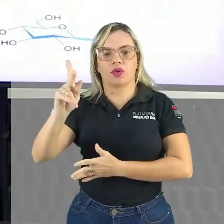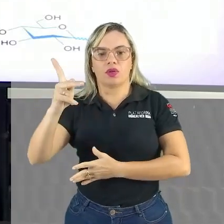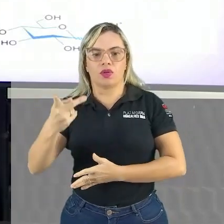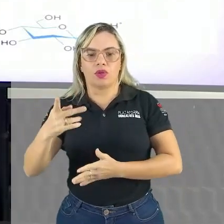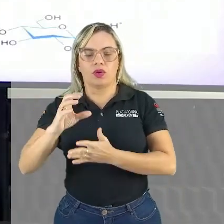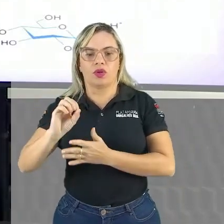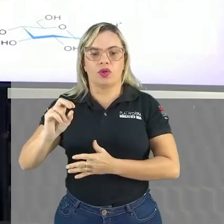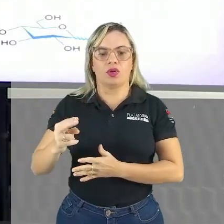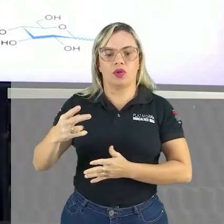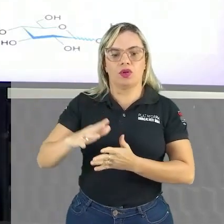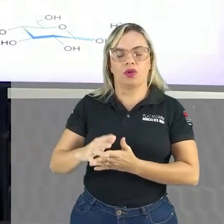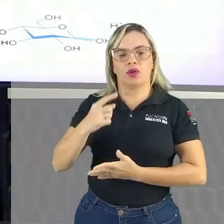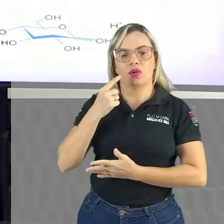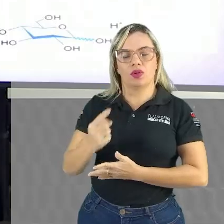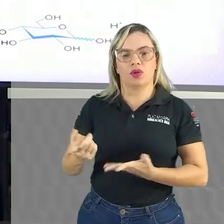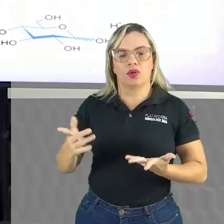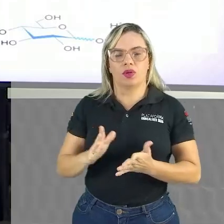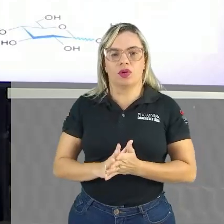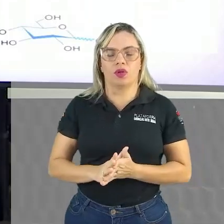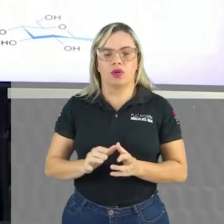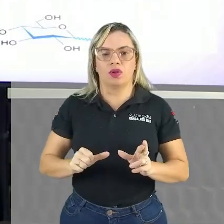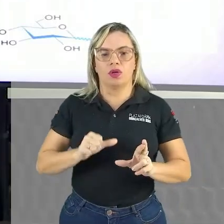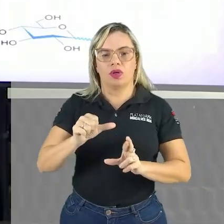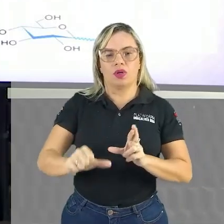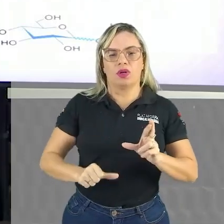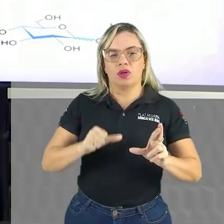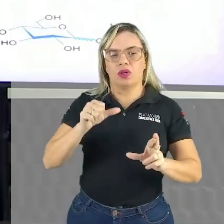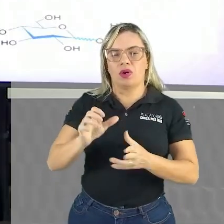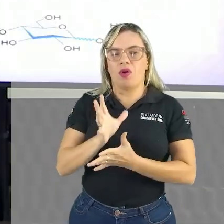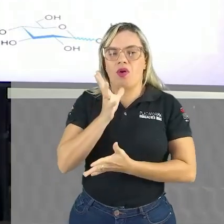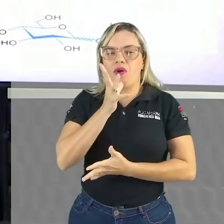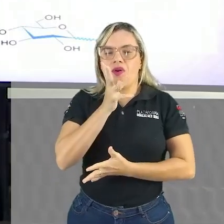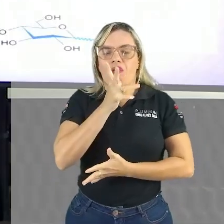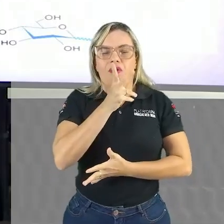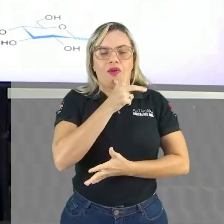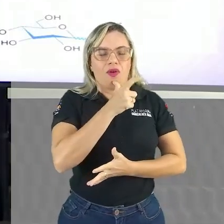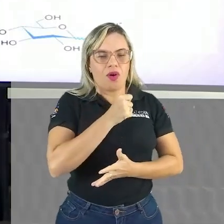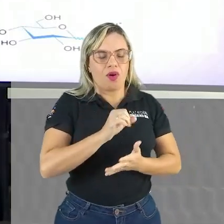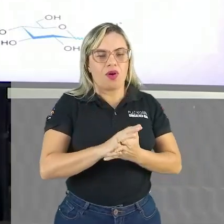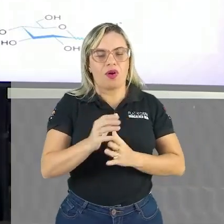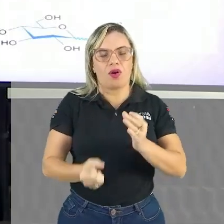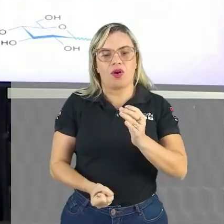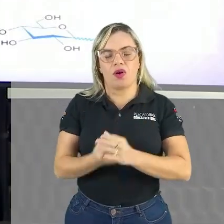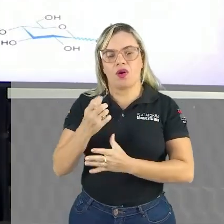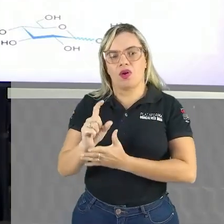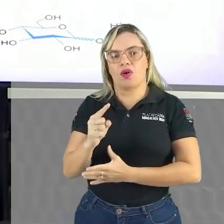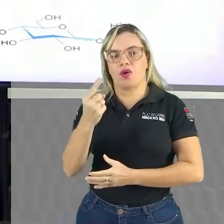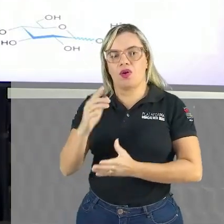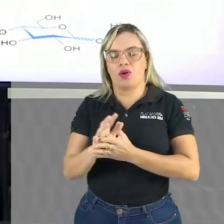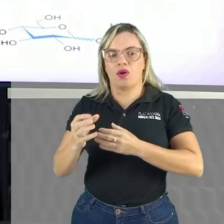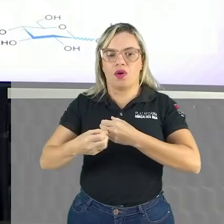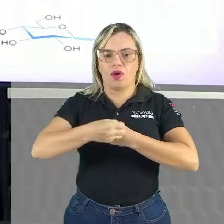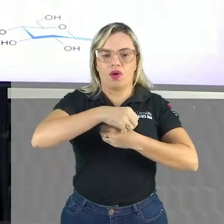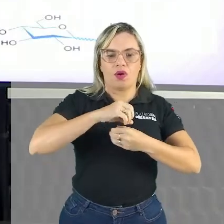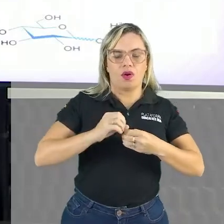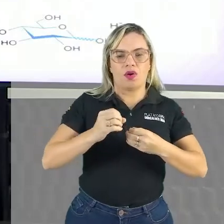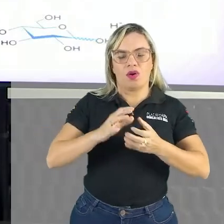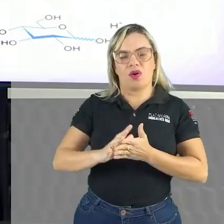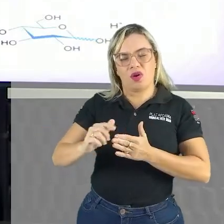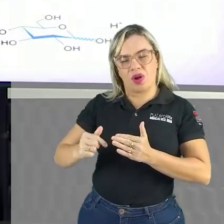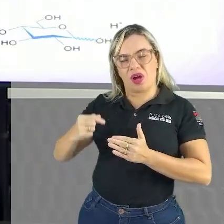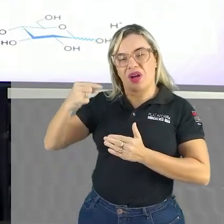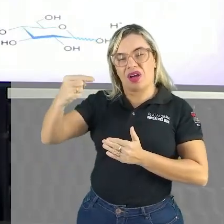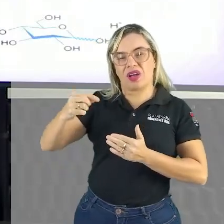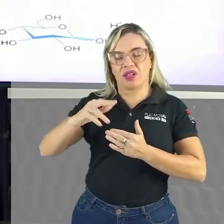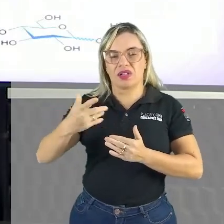Essa reação entre hidrogênio e oxigênio é muito lenta. Eu formo uma molécula de água a cada 10 anos. Muito